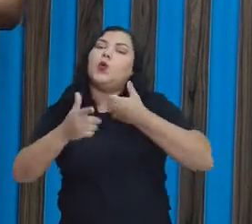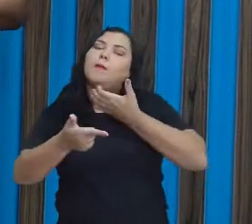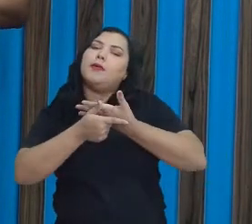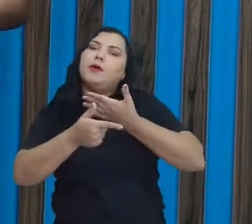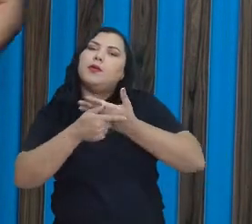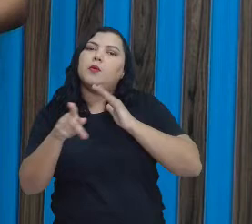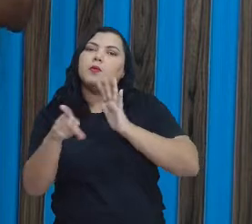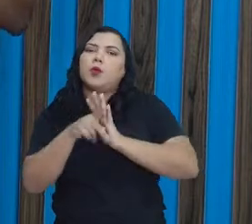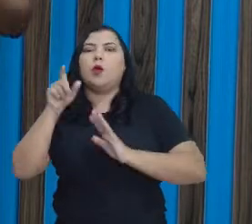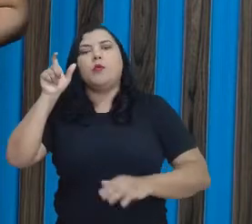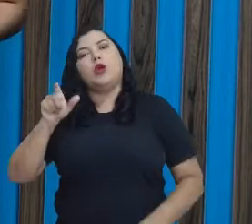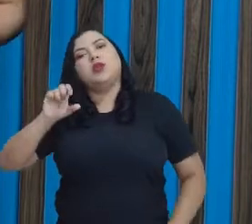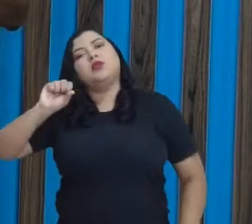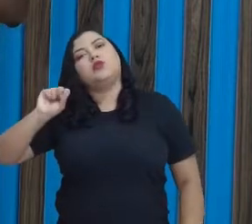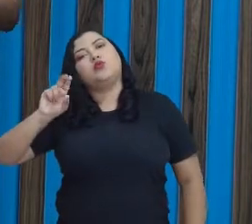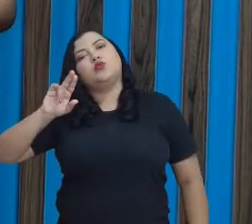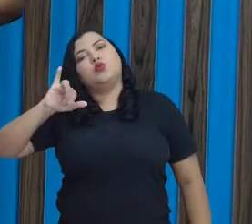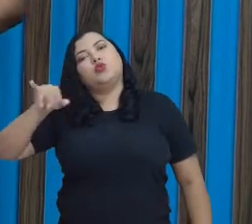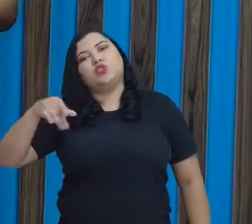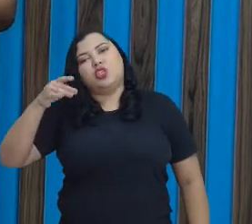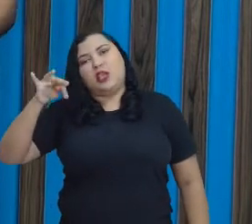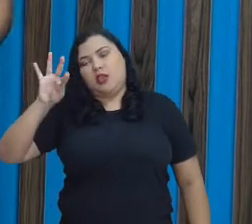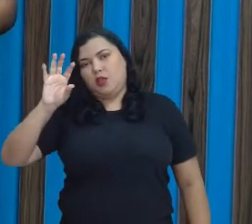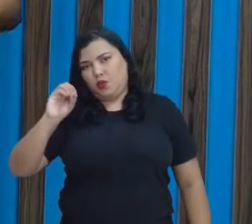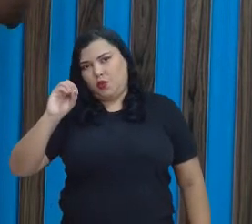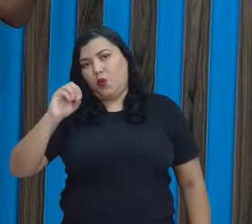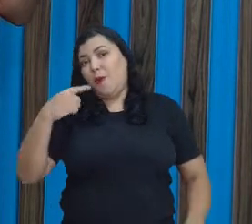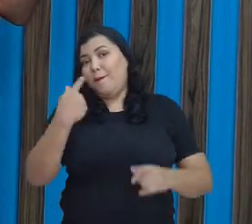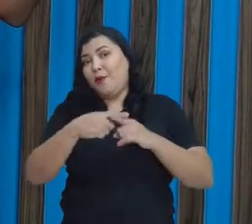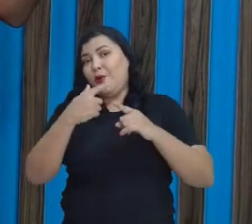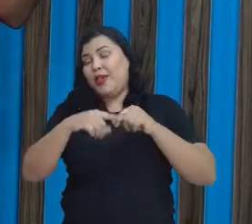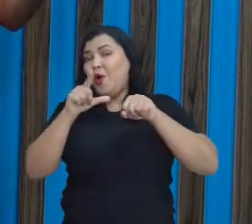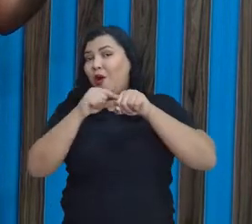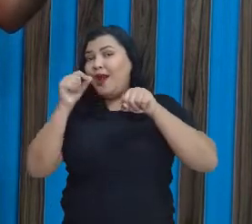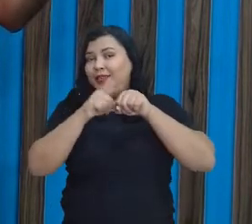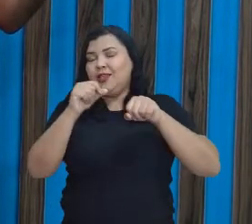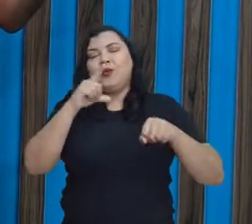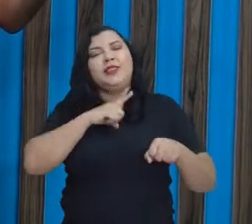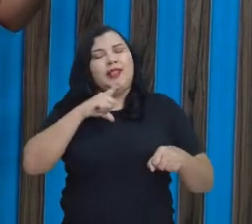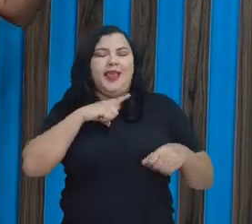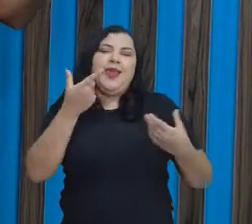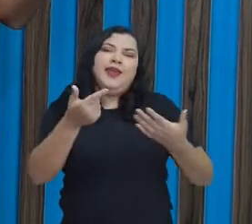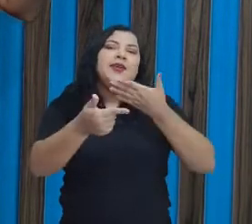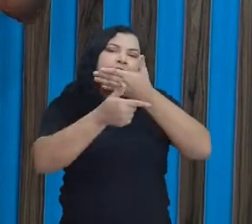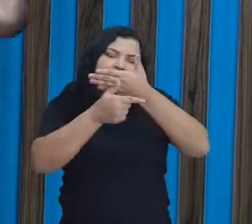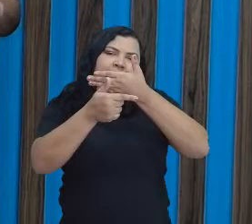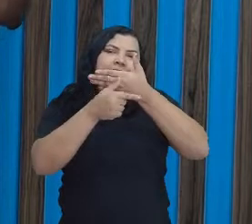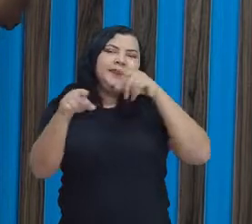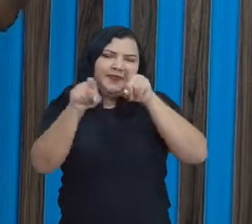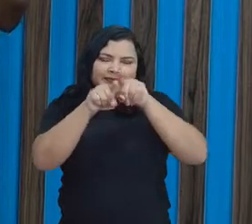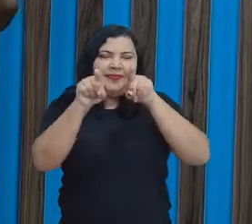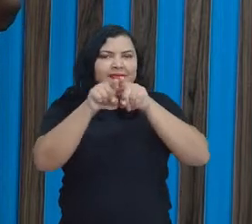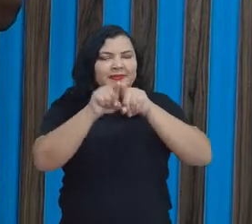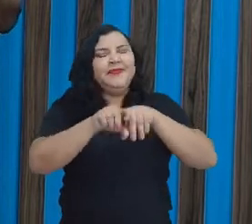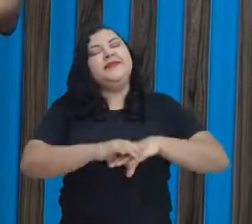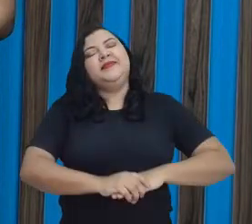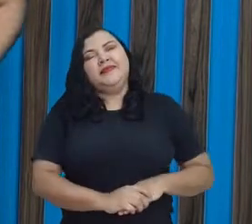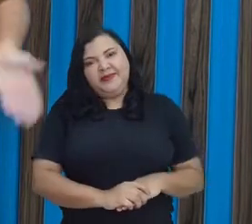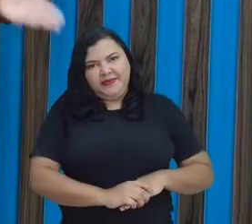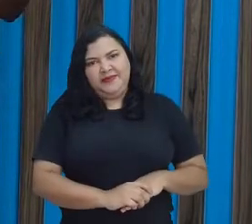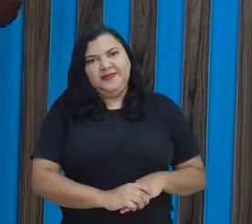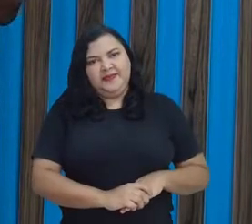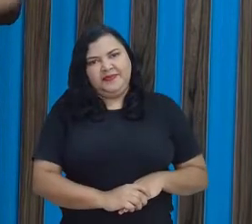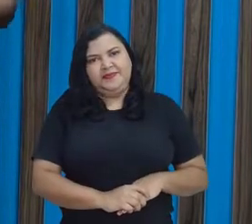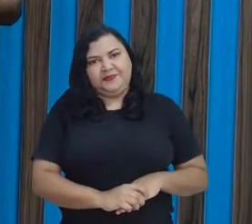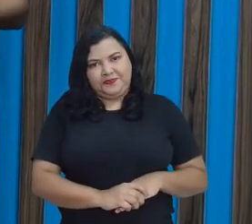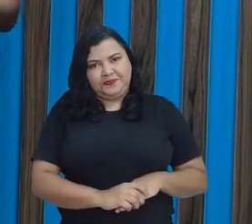artigo. Porque o artigo tem também essa função de quê? Substantivar. E quando a gente substantiva, a gente pode dar um